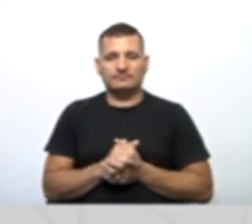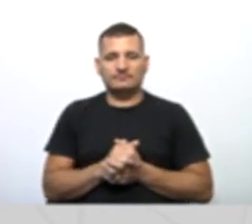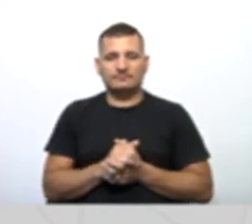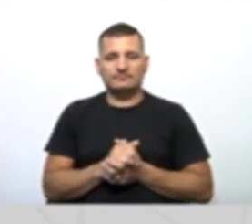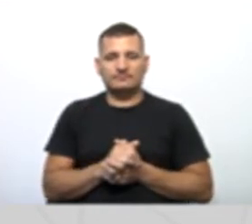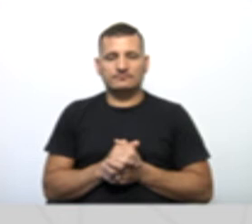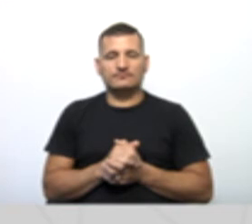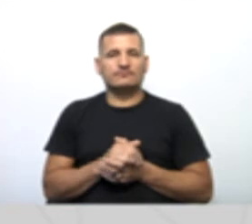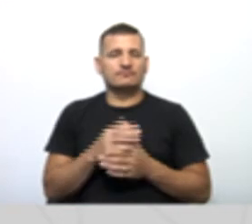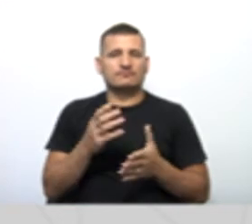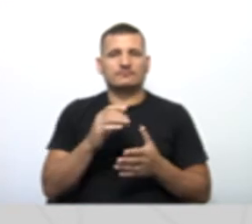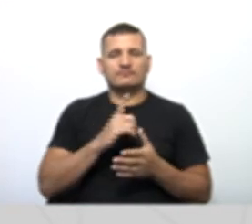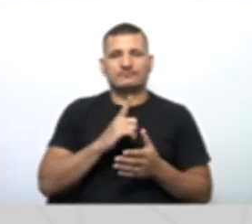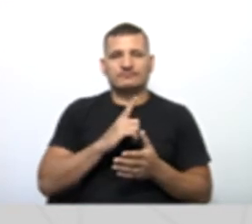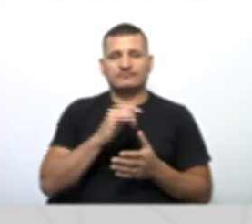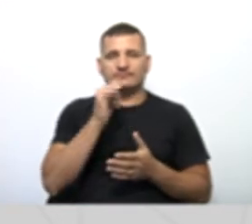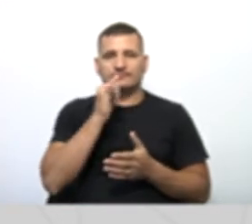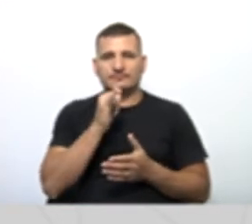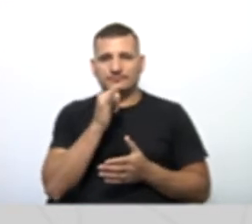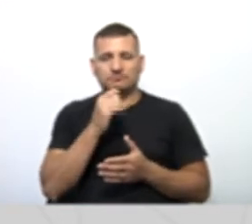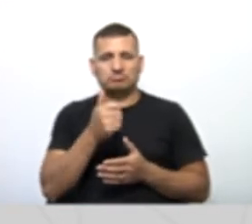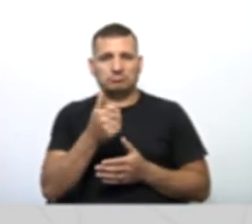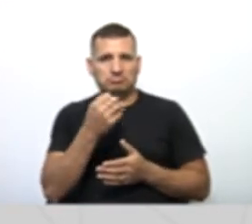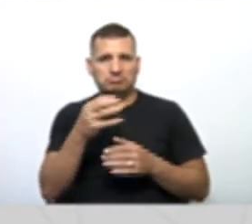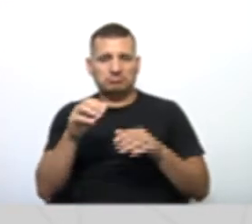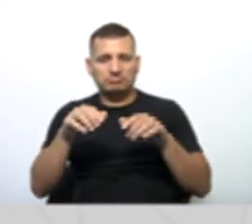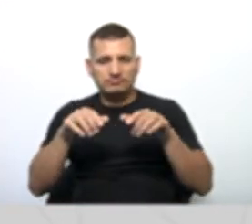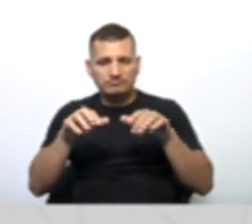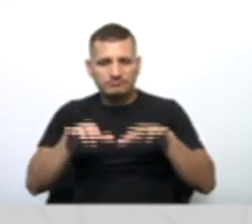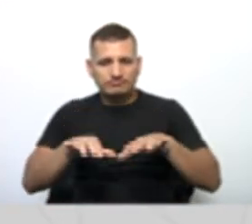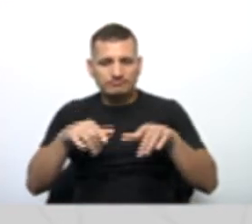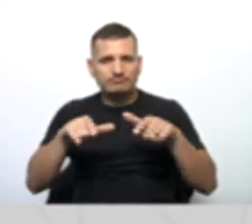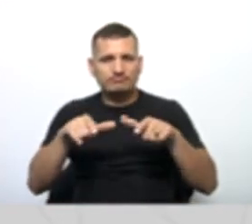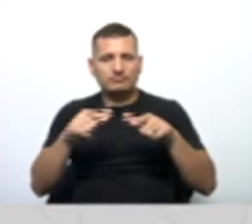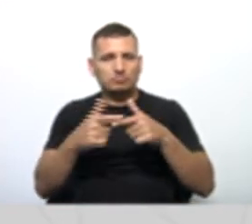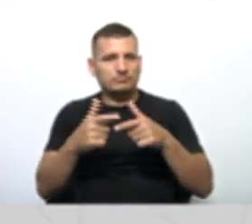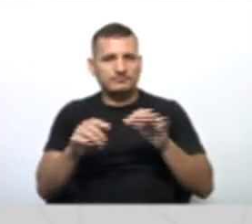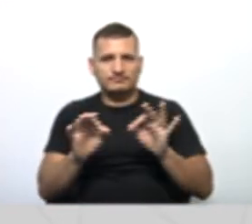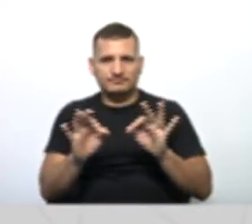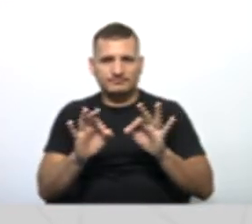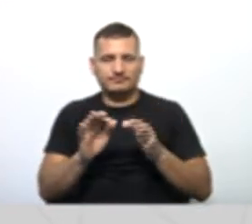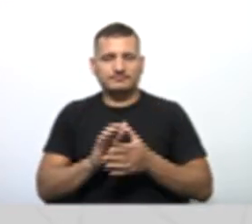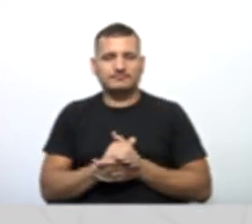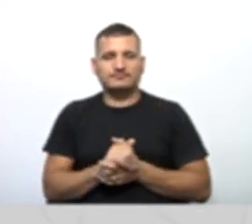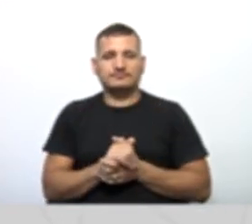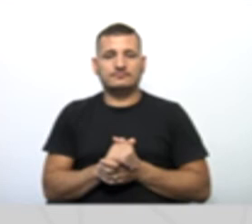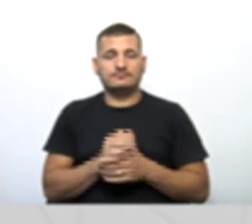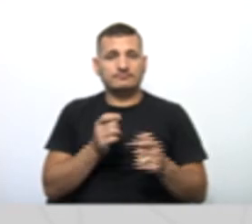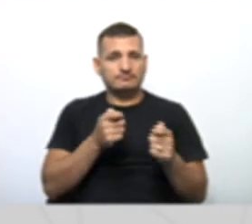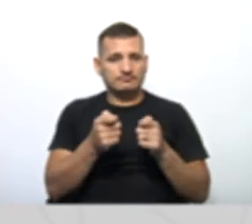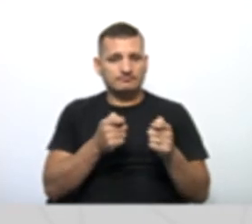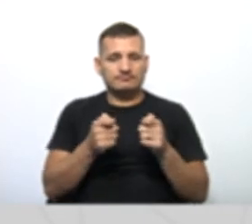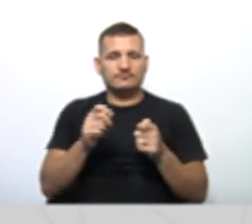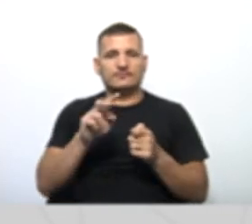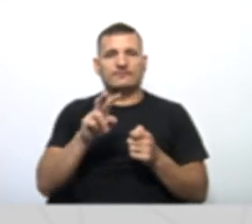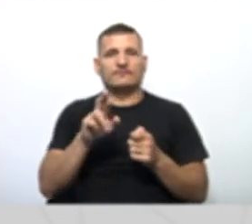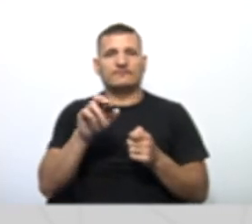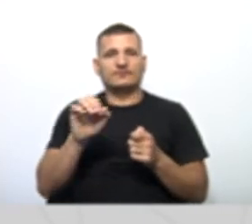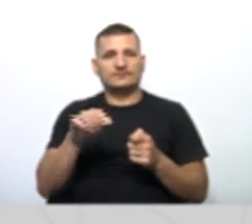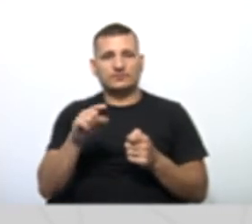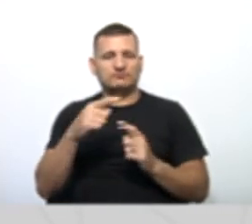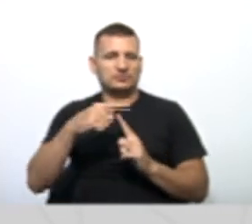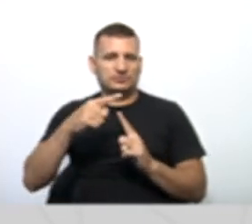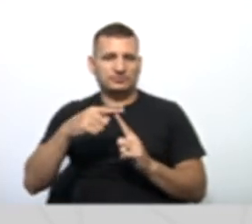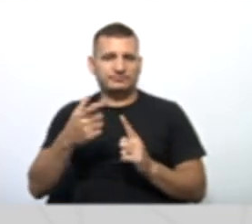versão, né, que estava funcionando, né, sem o problema. Isso, exato. Então, controle de versões faz isso.